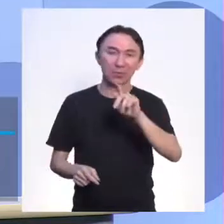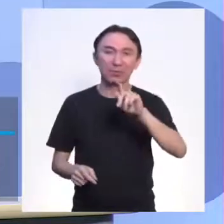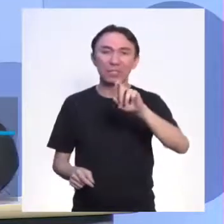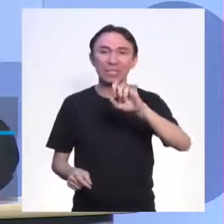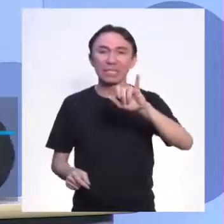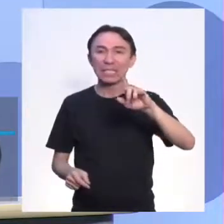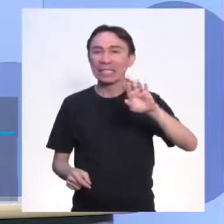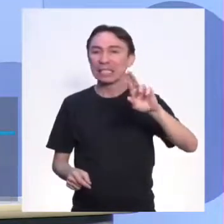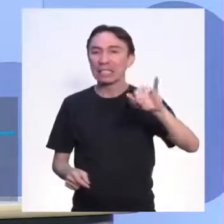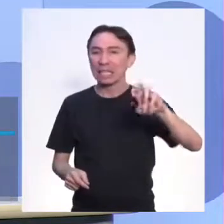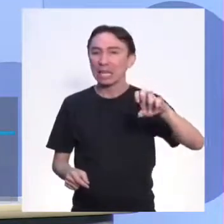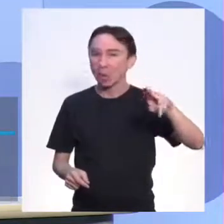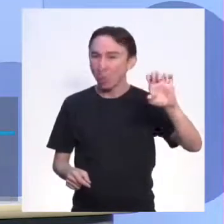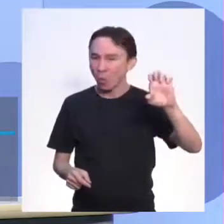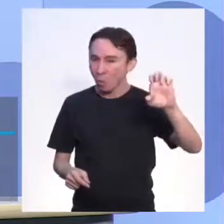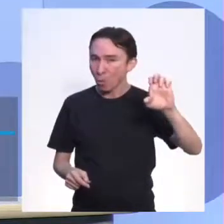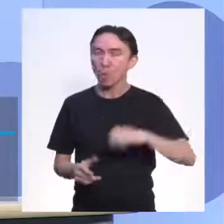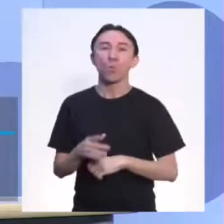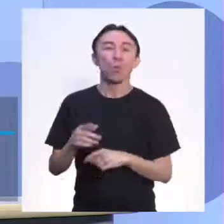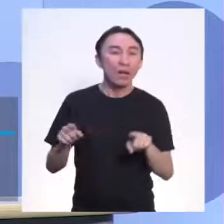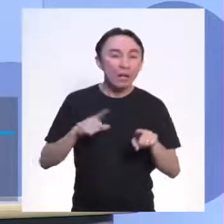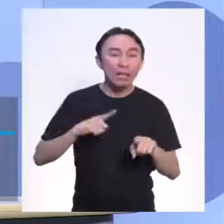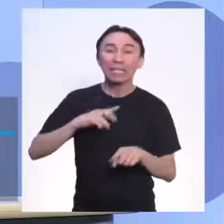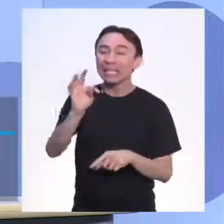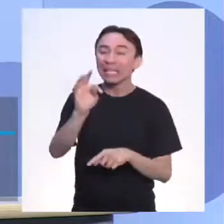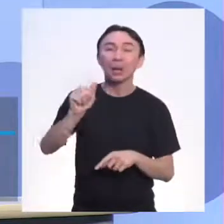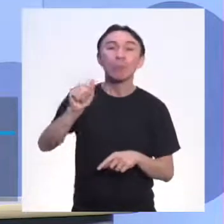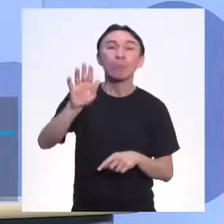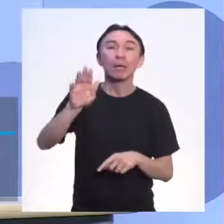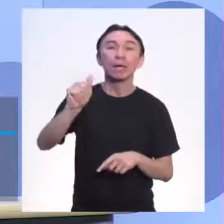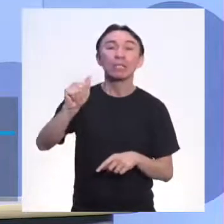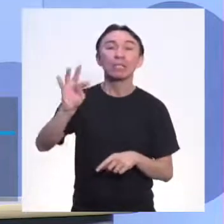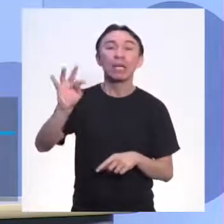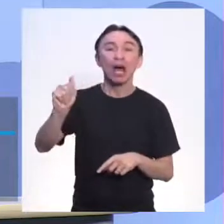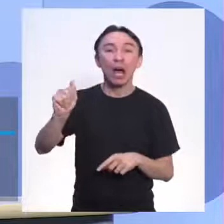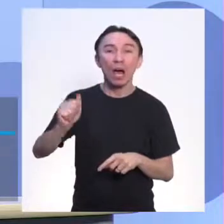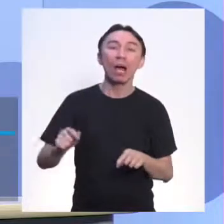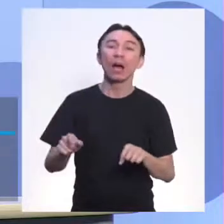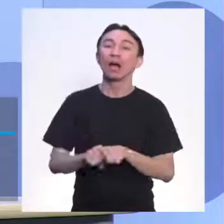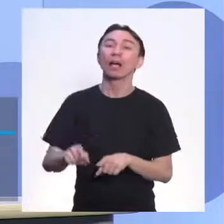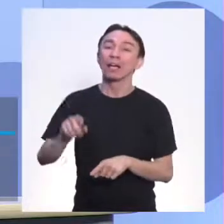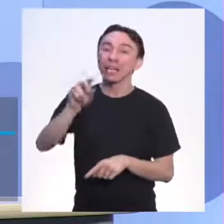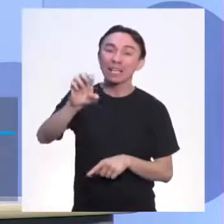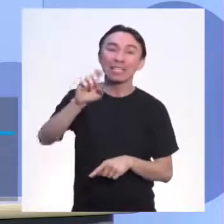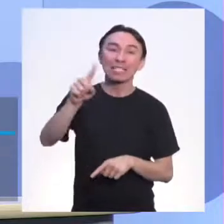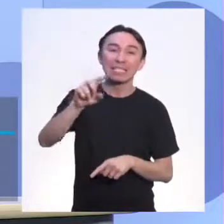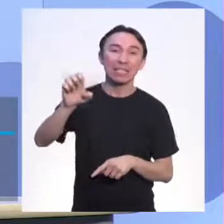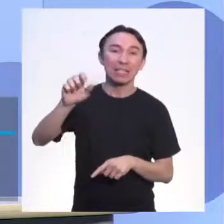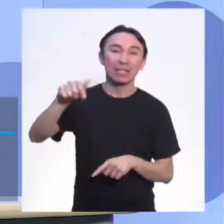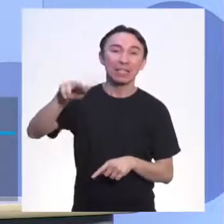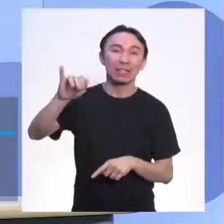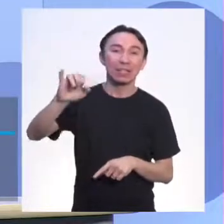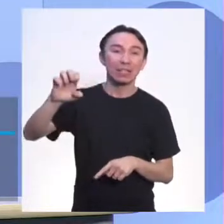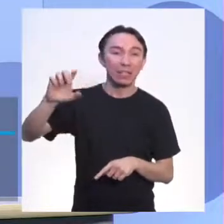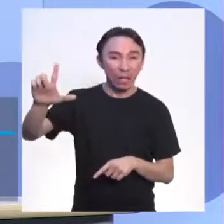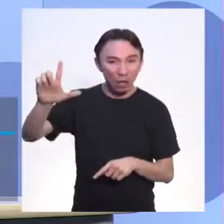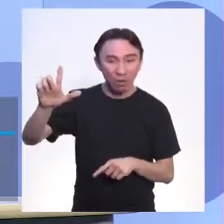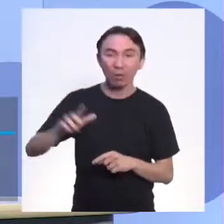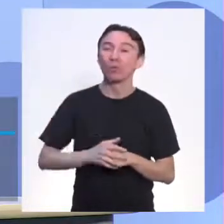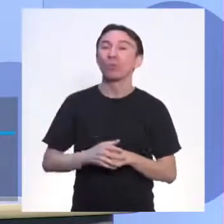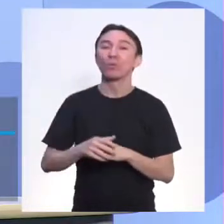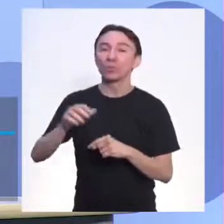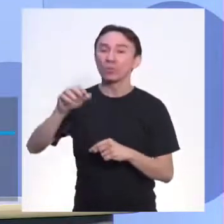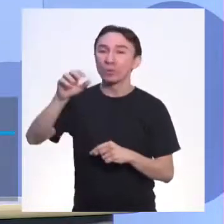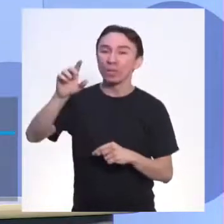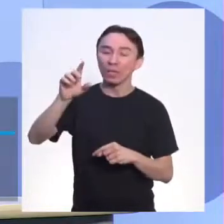da professora Tânia, Tabata, João e Bruno, da professora Lígia, Ezequiel e Esther, do professor Edson,